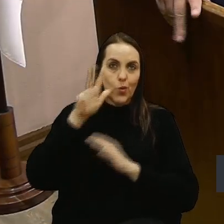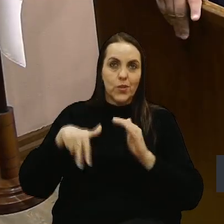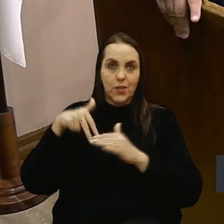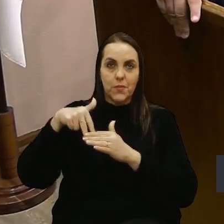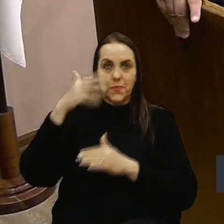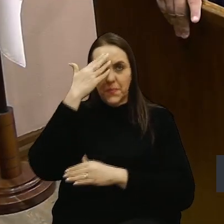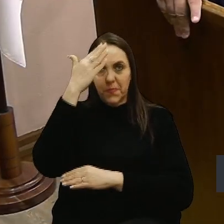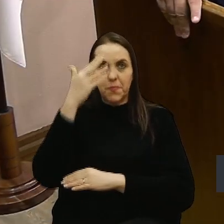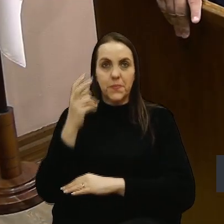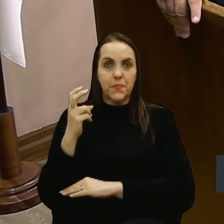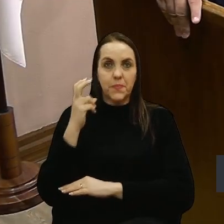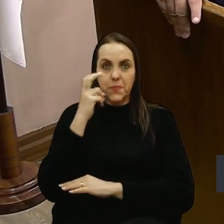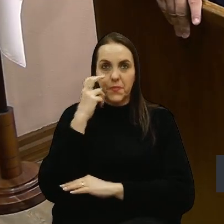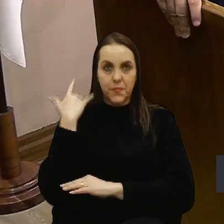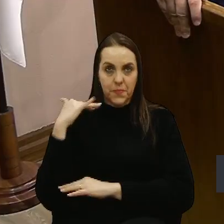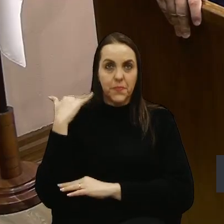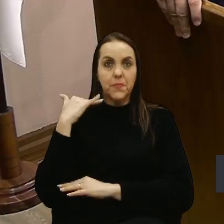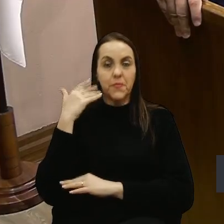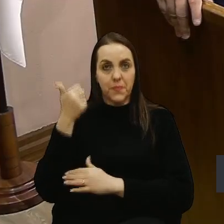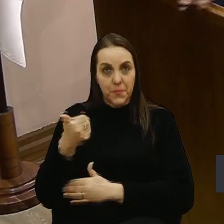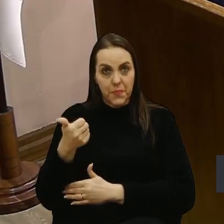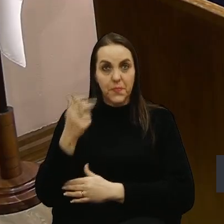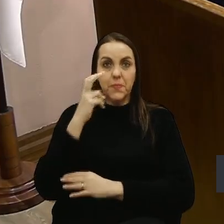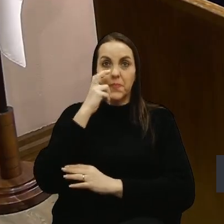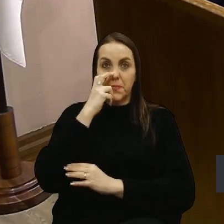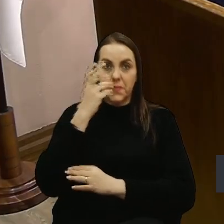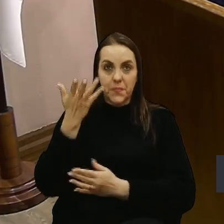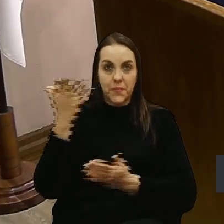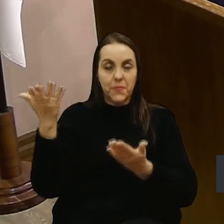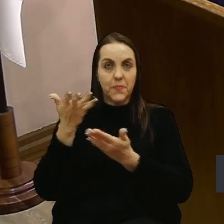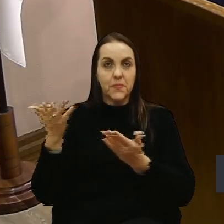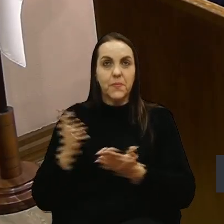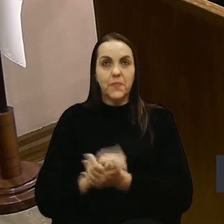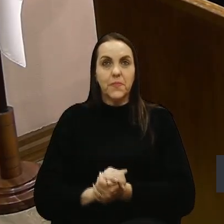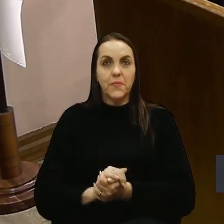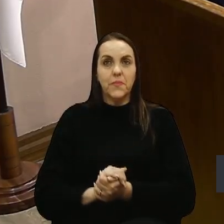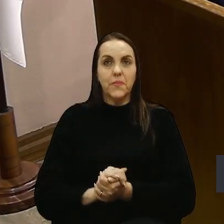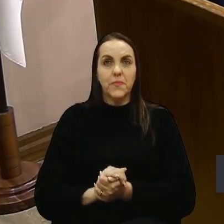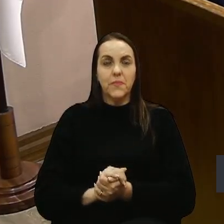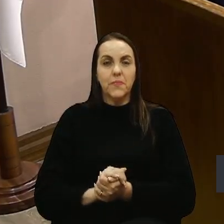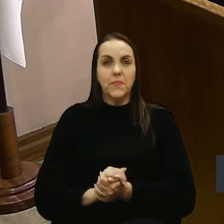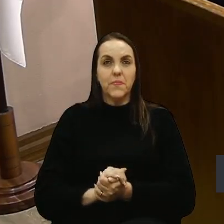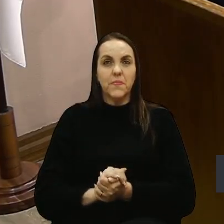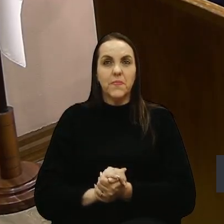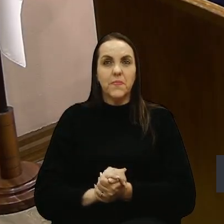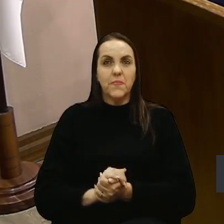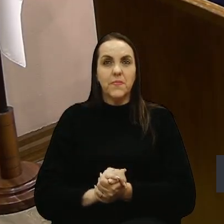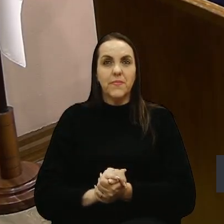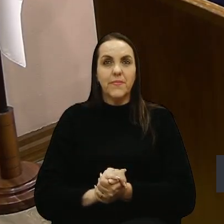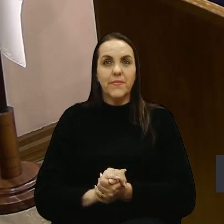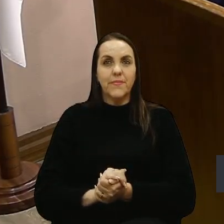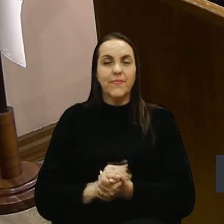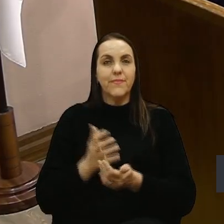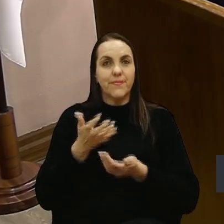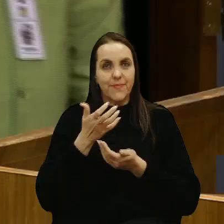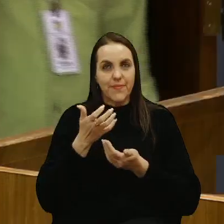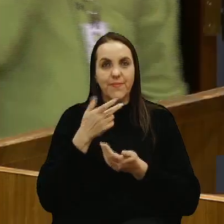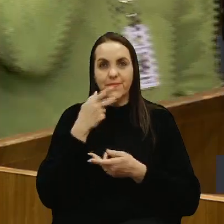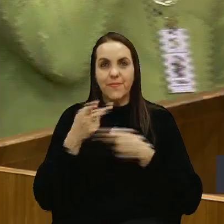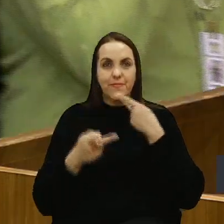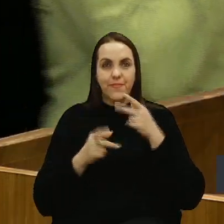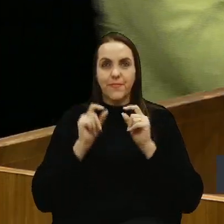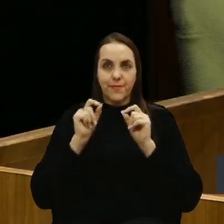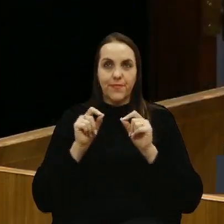vereadora Andressa Marques. Obrigado, vereadora Andressa Marques. Eu quero destacar aqui que